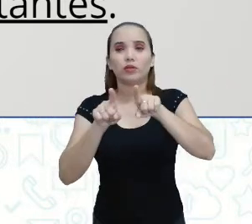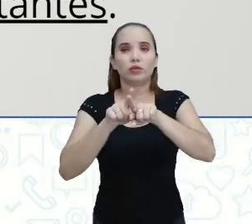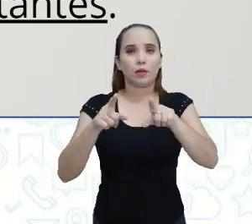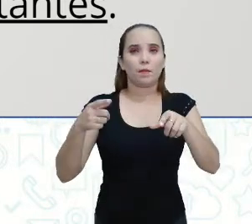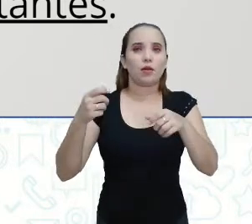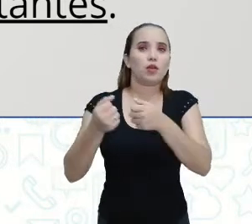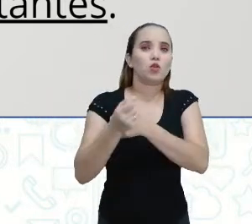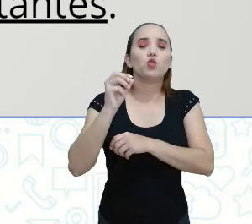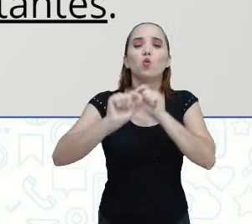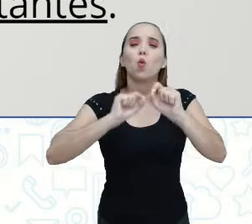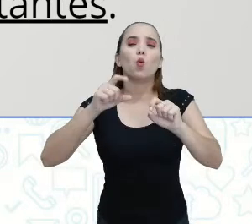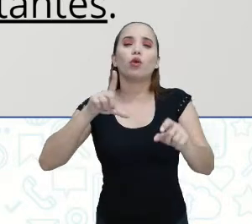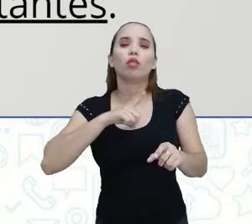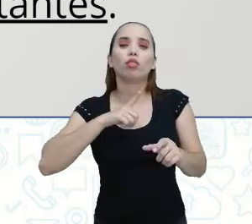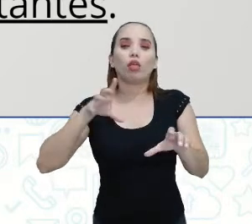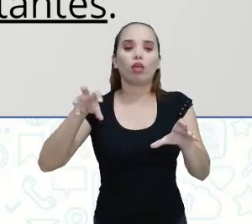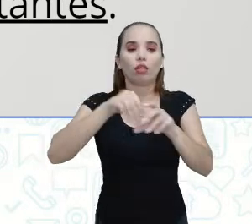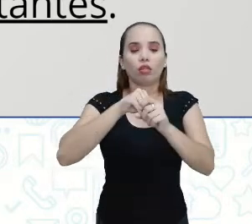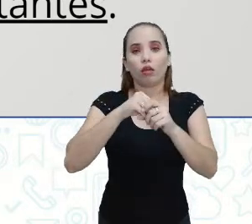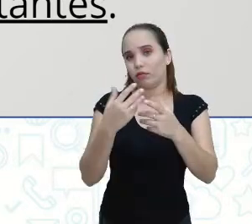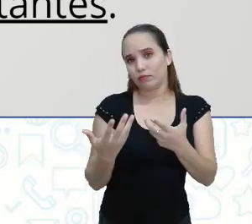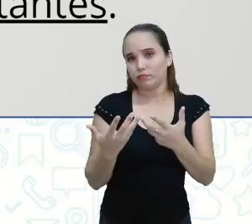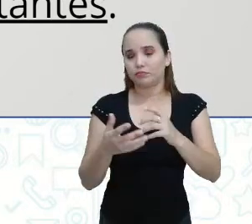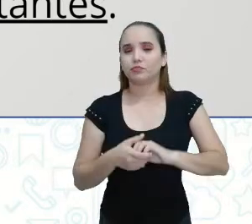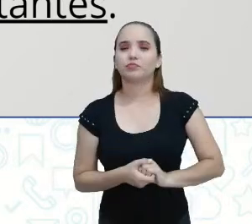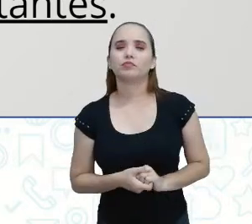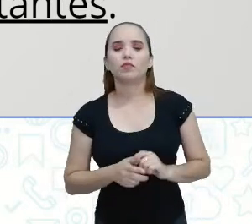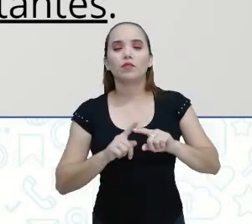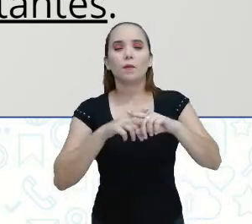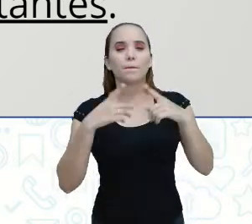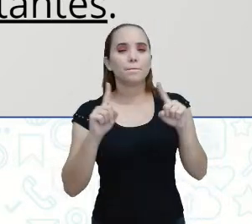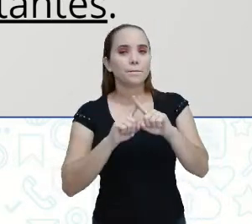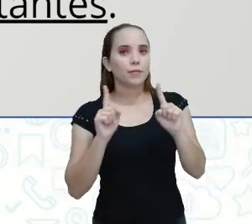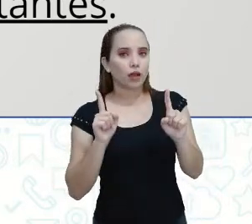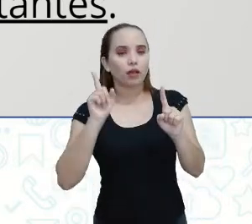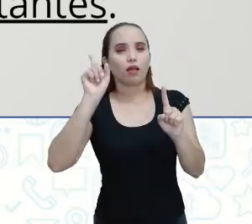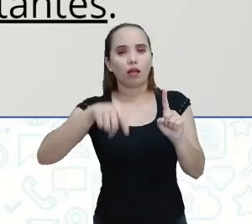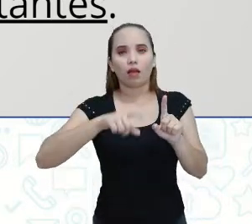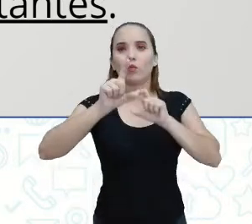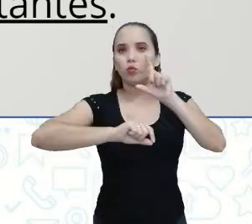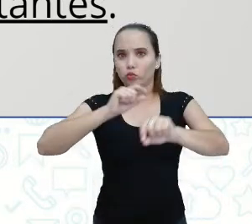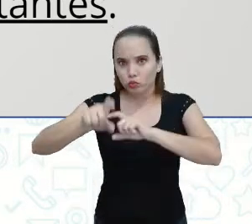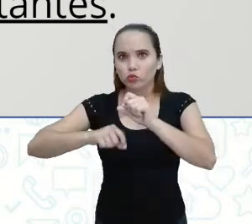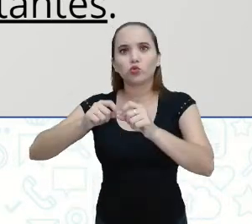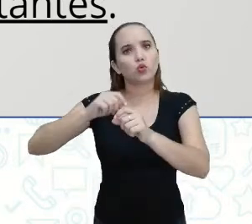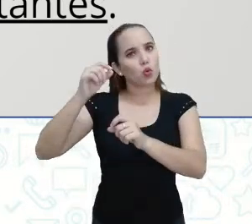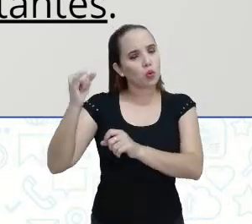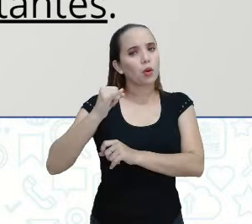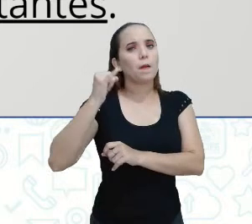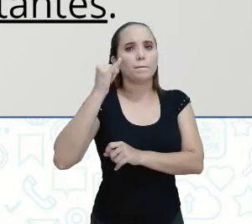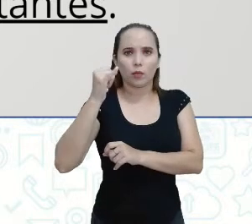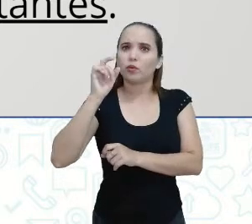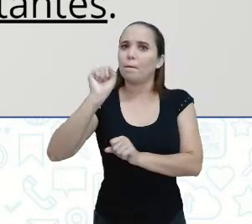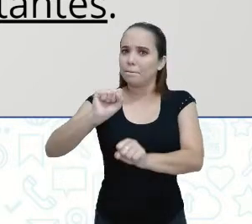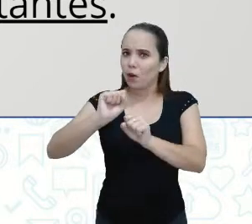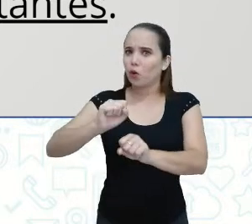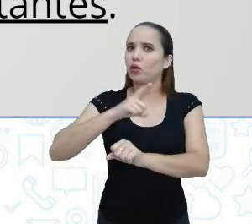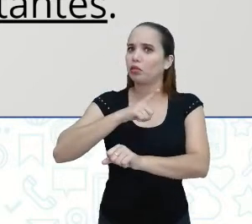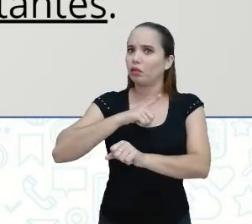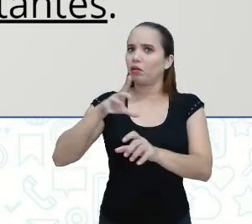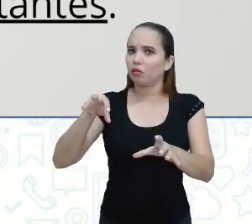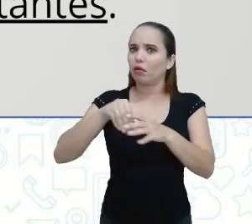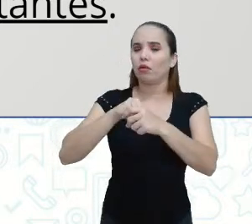objetiva, a escolha do que é descrito é do autor. E, portanto, esse recorte, ele pode ter elementos